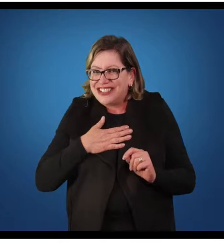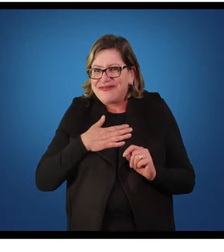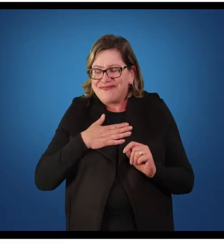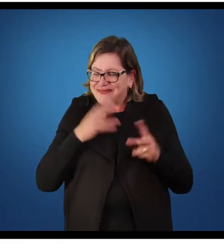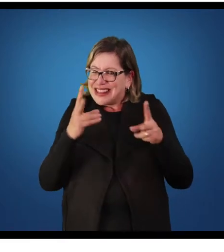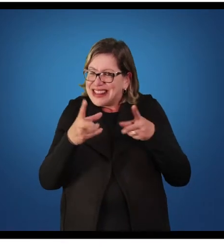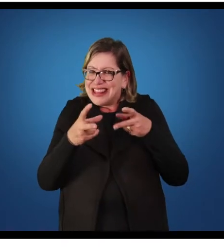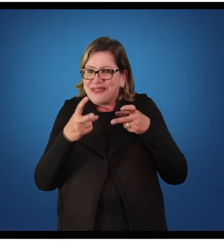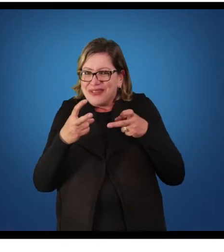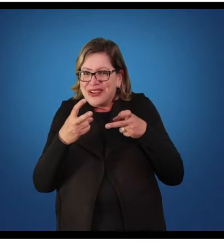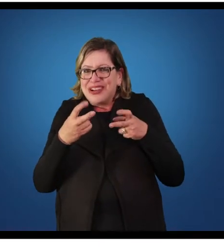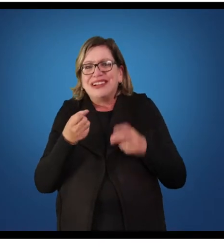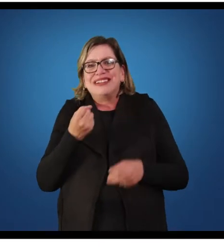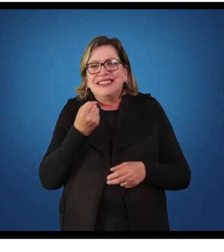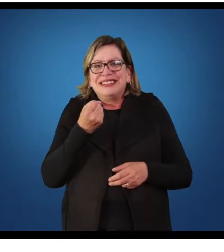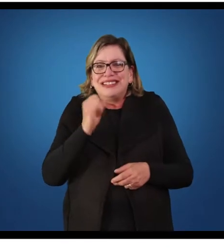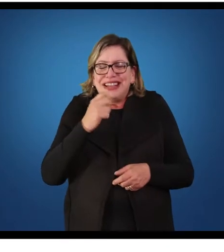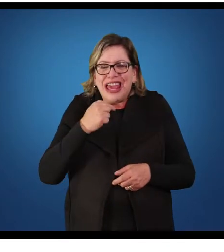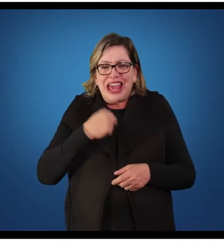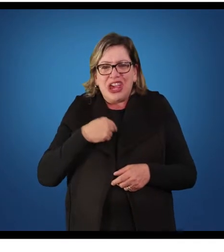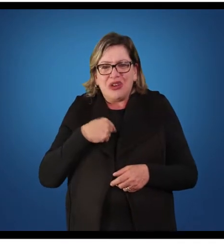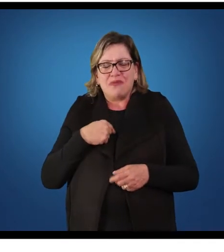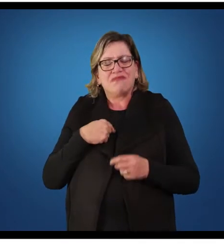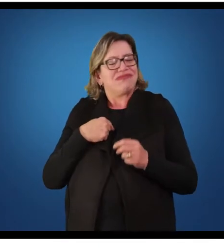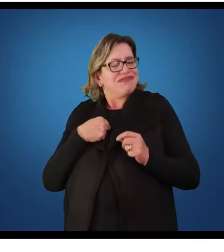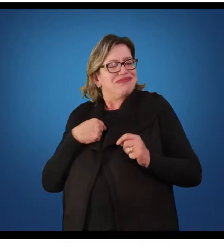só, se eu tivesse, se eu passasse para você aqui, ó,